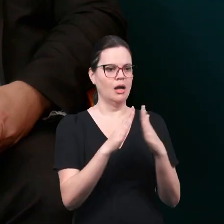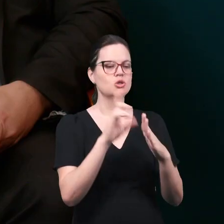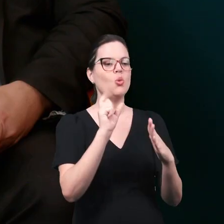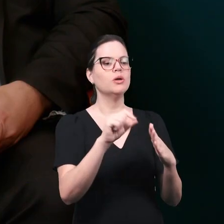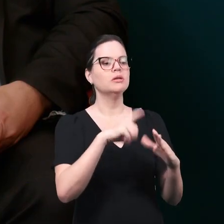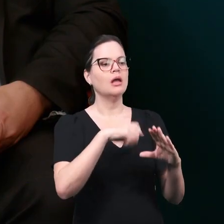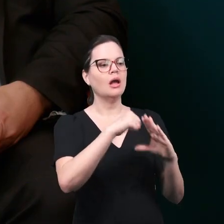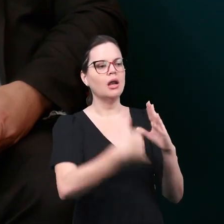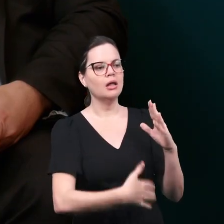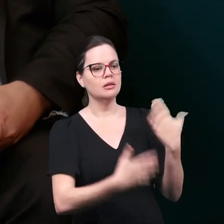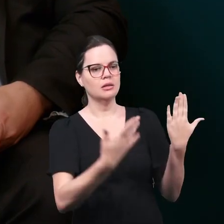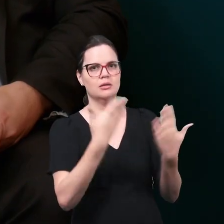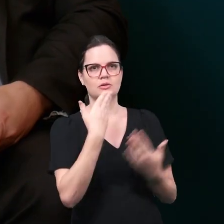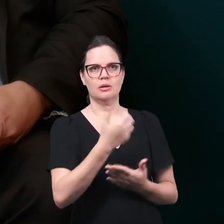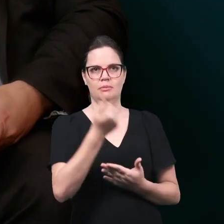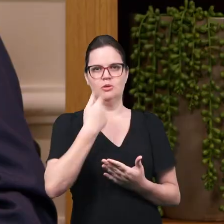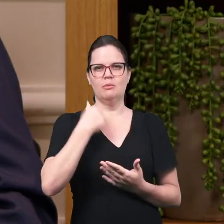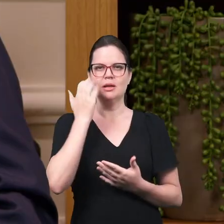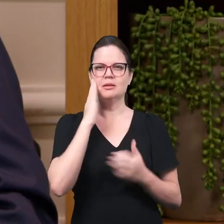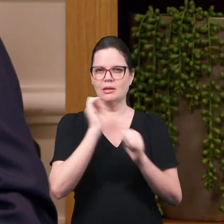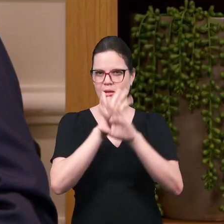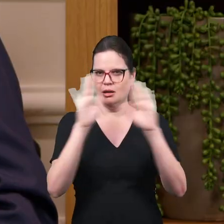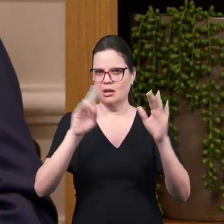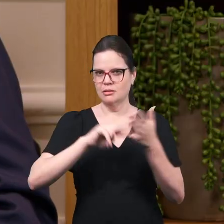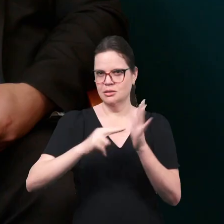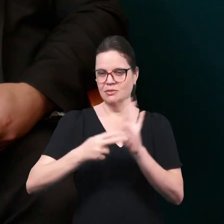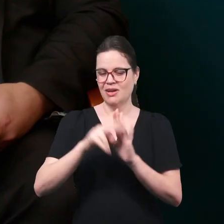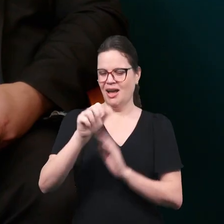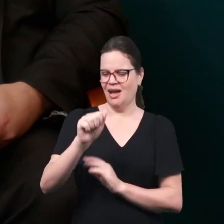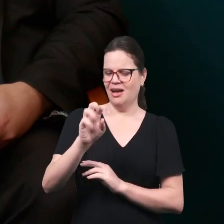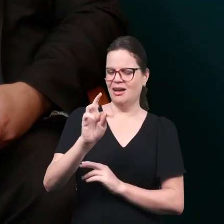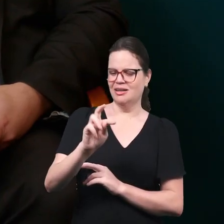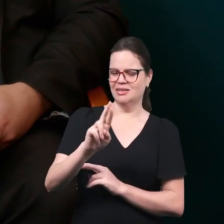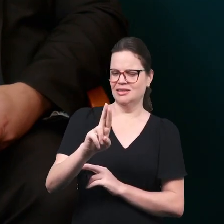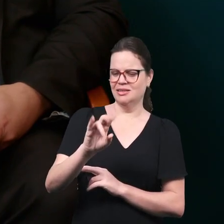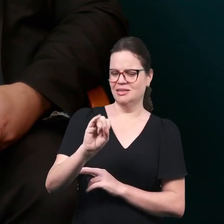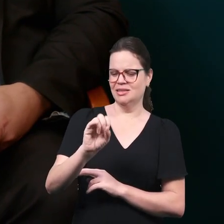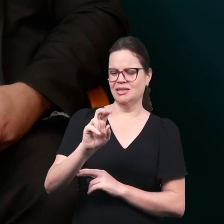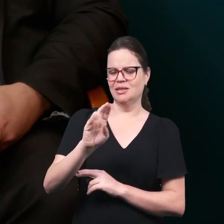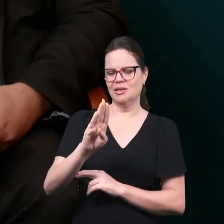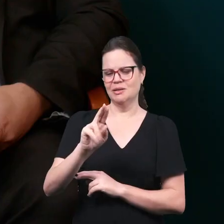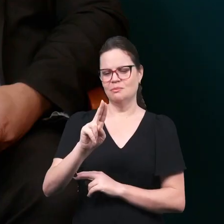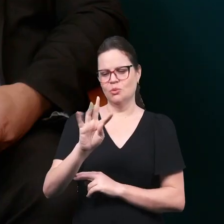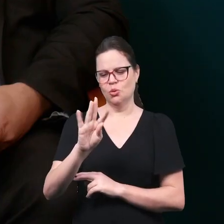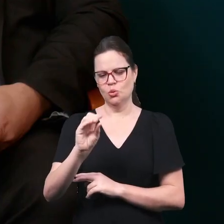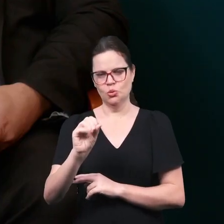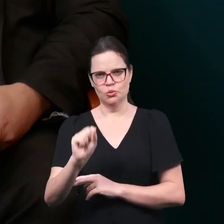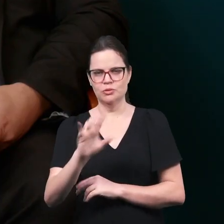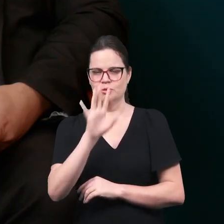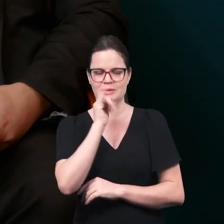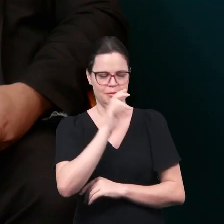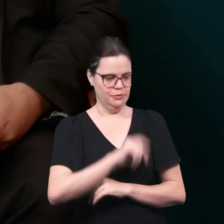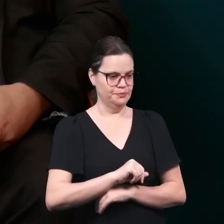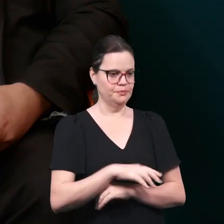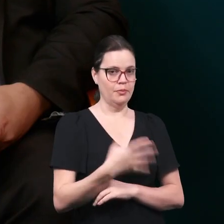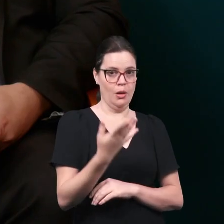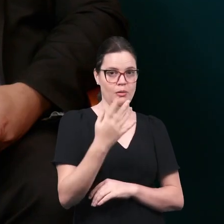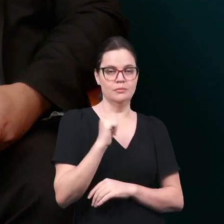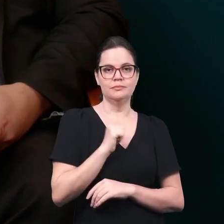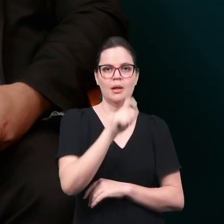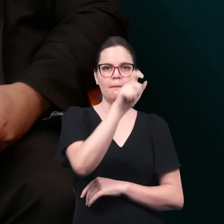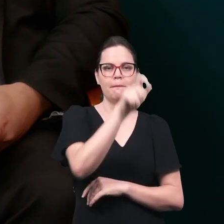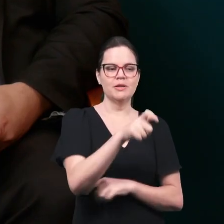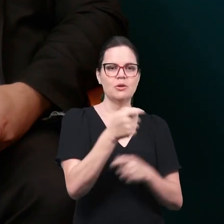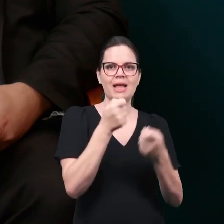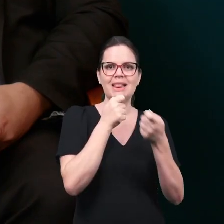Para exemplificar melhor, para ficar bem entendido. Sim. Uma pessoa, por exemplo, ela vai fazer uma entrevista para trabalho, quem